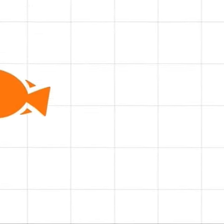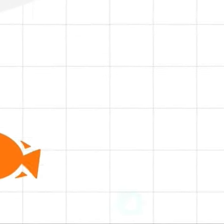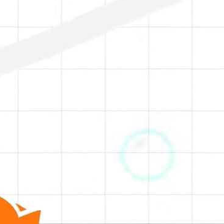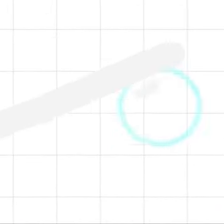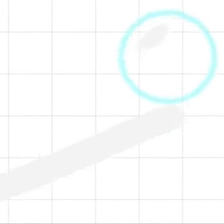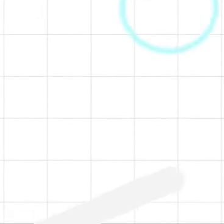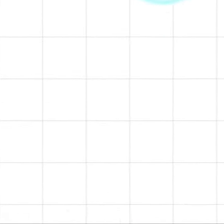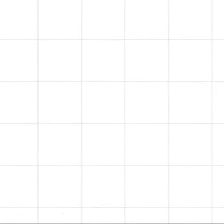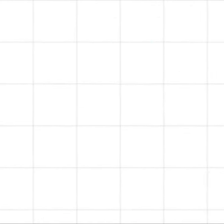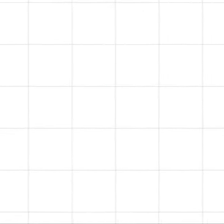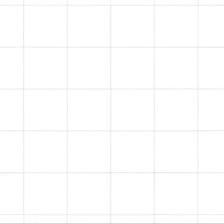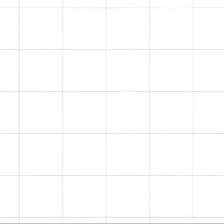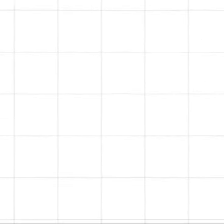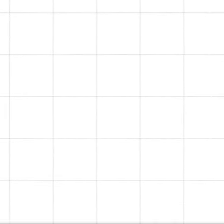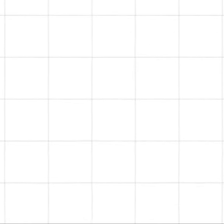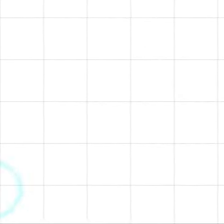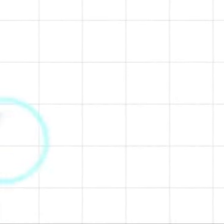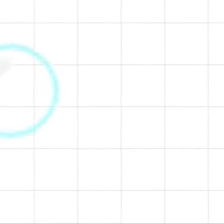r